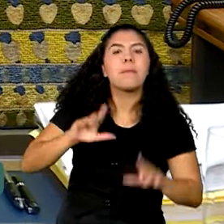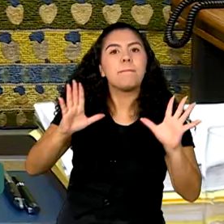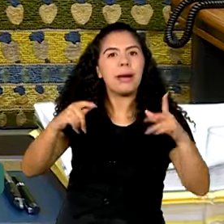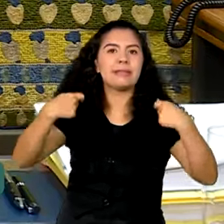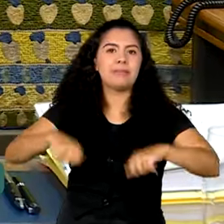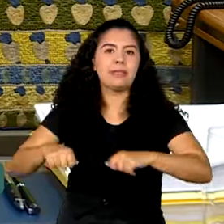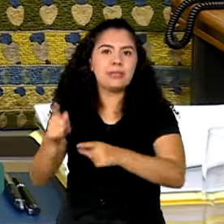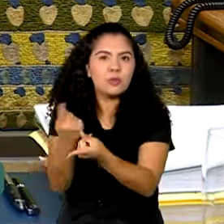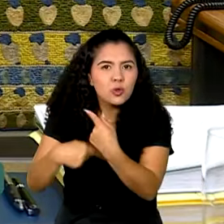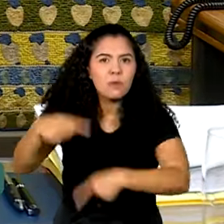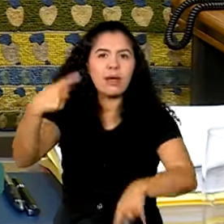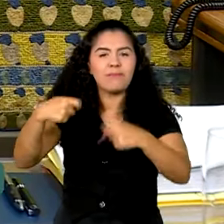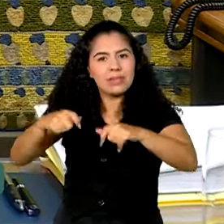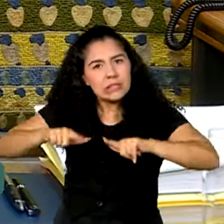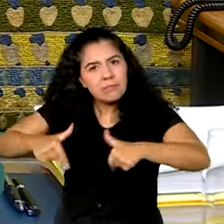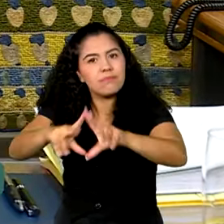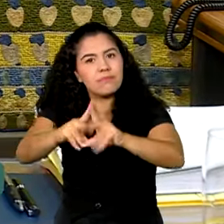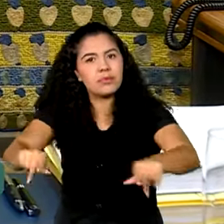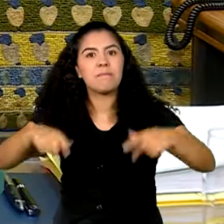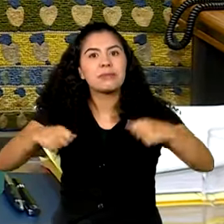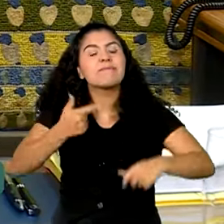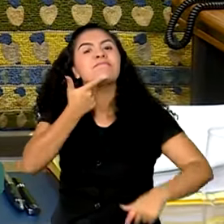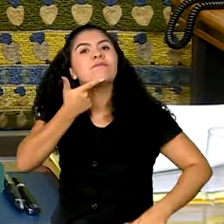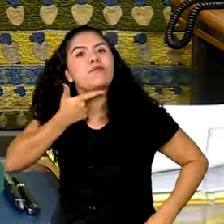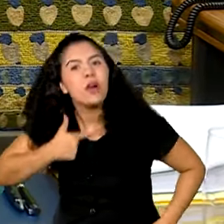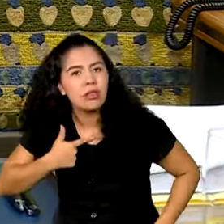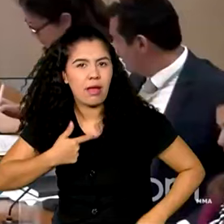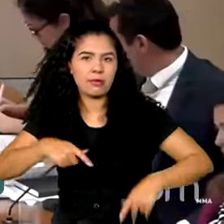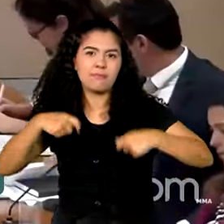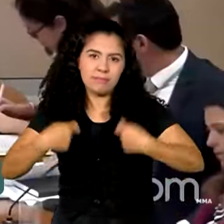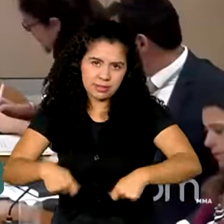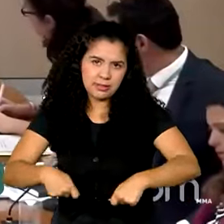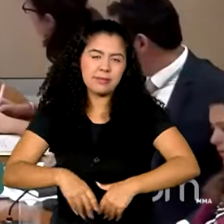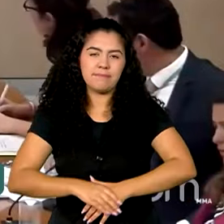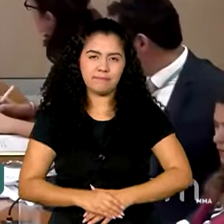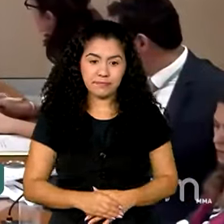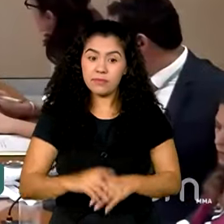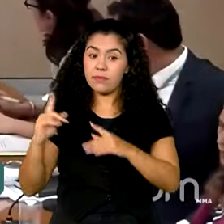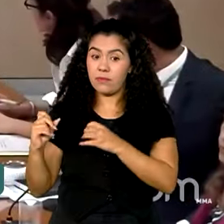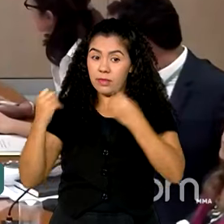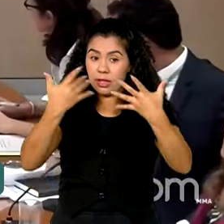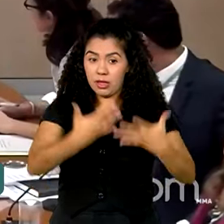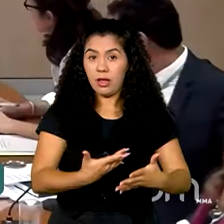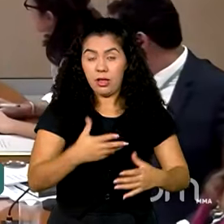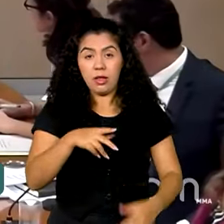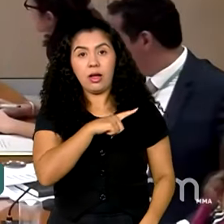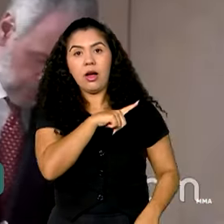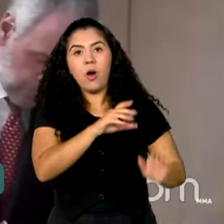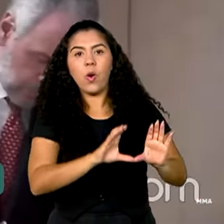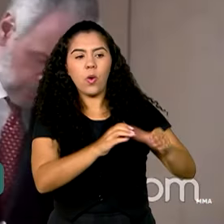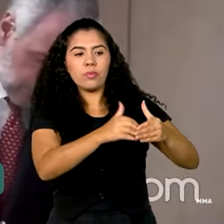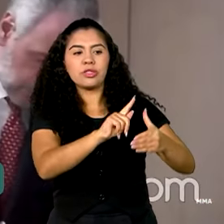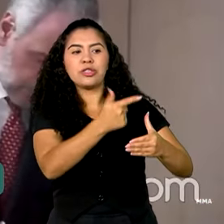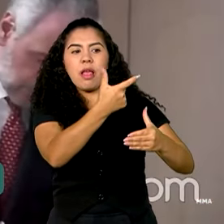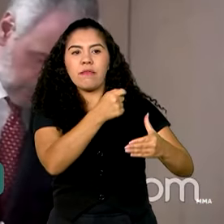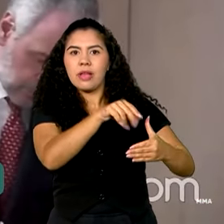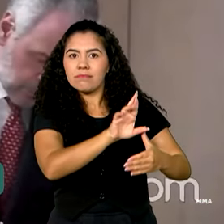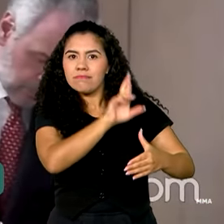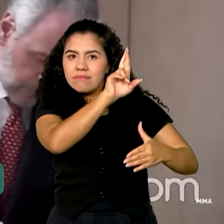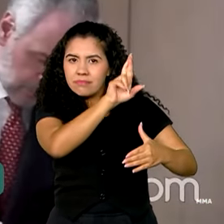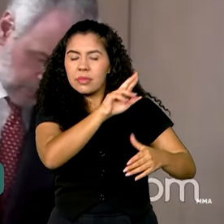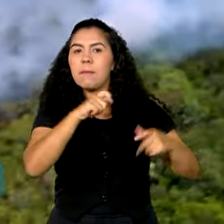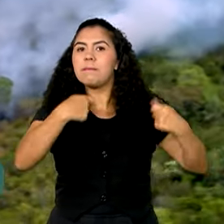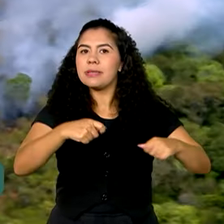desafios. É uma questão de querer fazer. É uma questão de vontade política. A presidência brasileira no G20 também quer deixar sua marca na